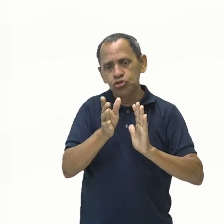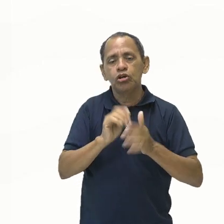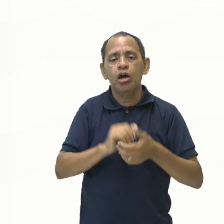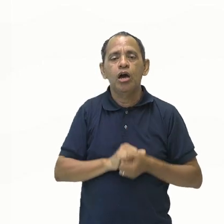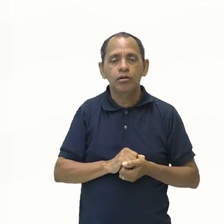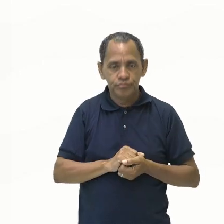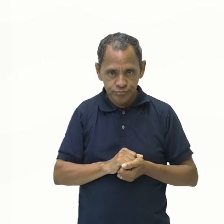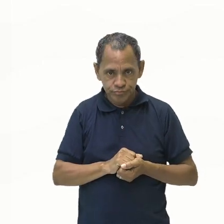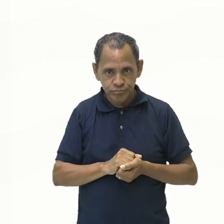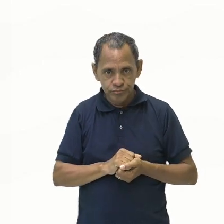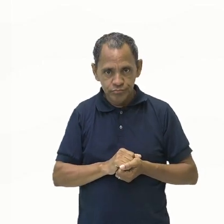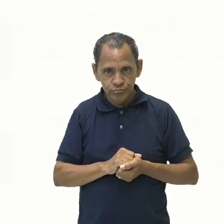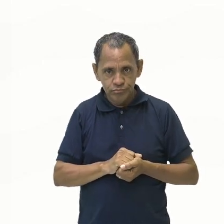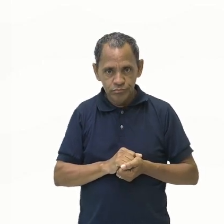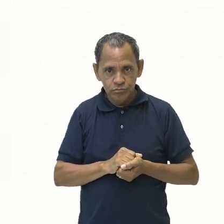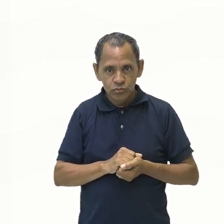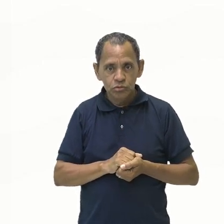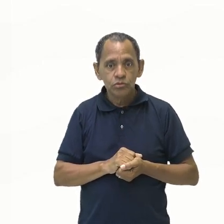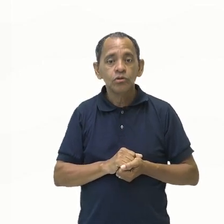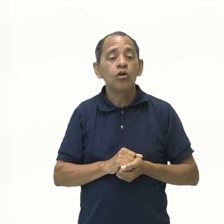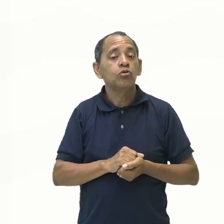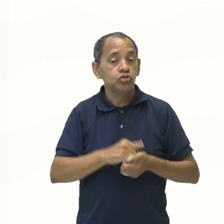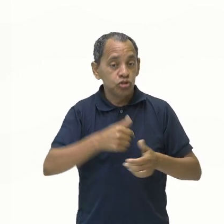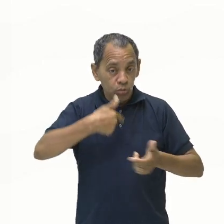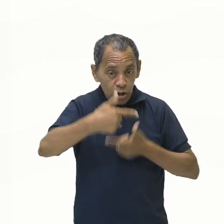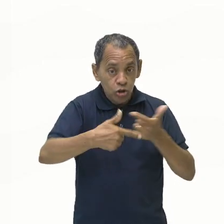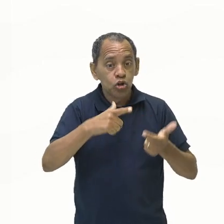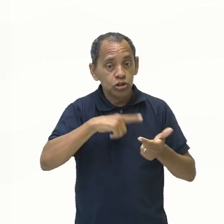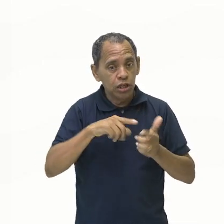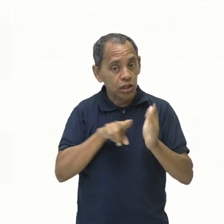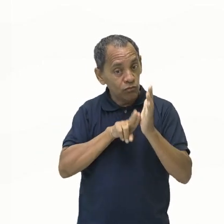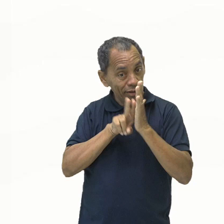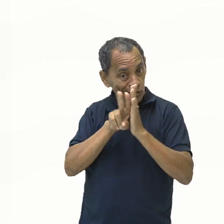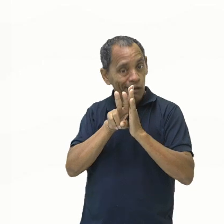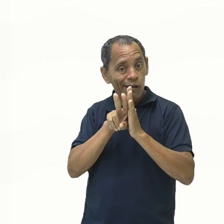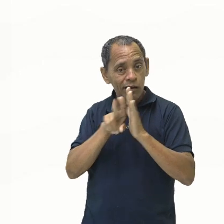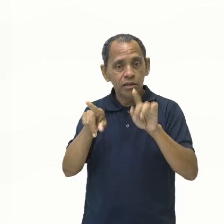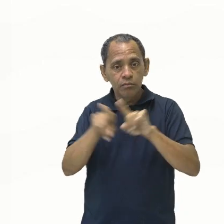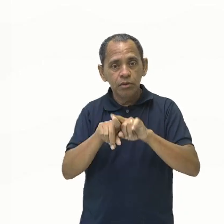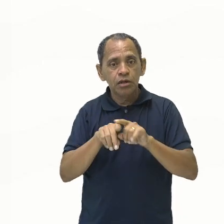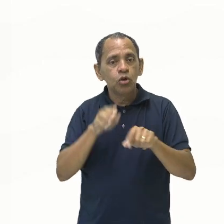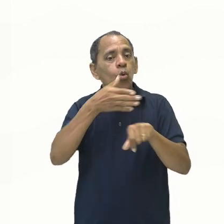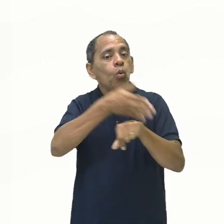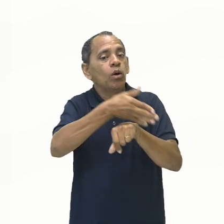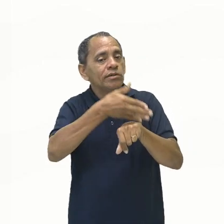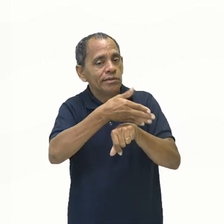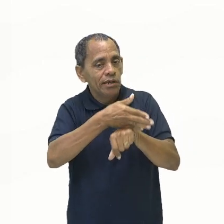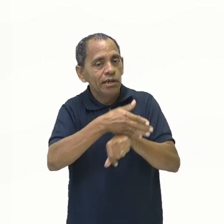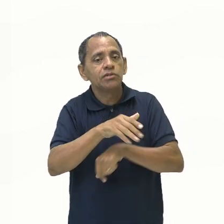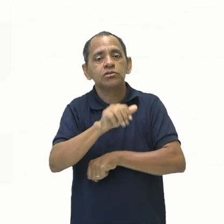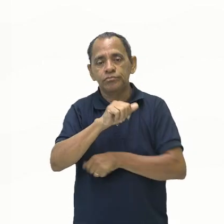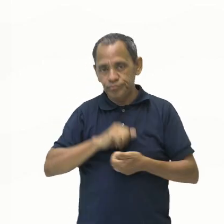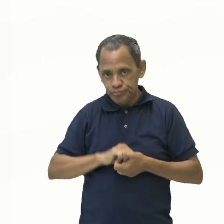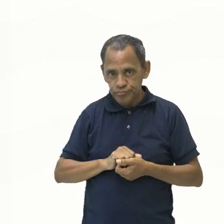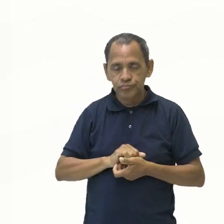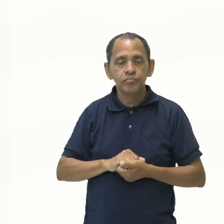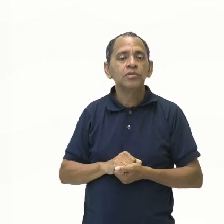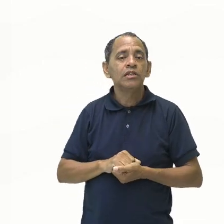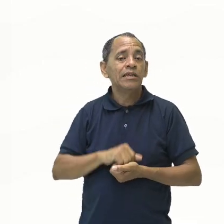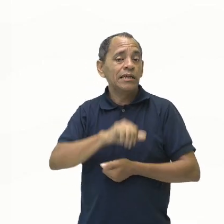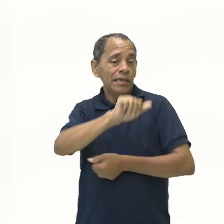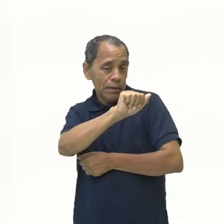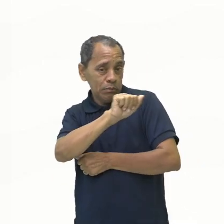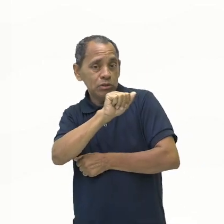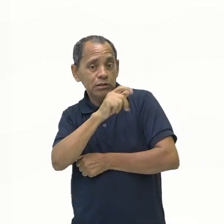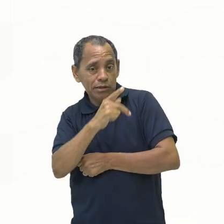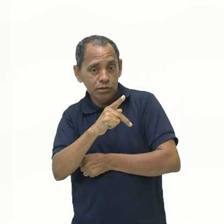o empregado ele tem essas vantagens, né? E aqui, acesso à Seguridade Social, à